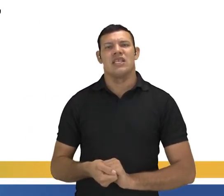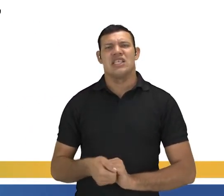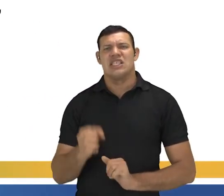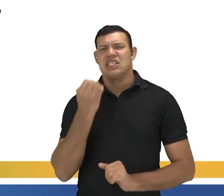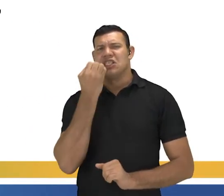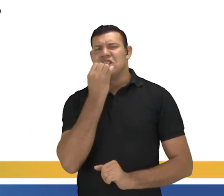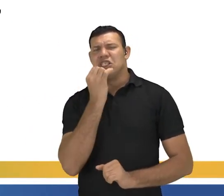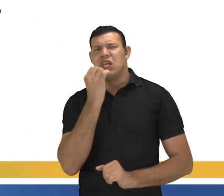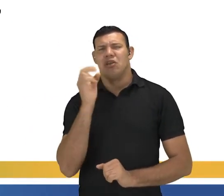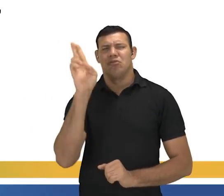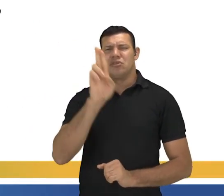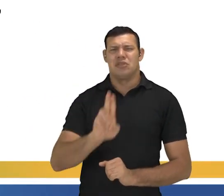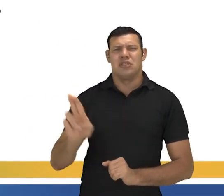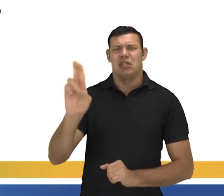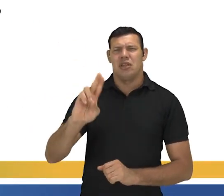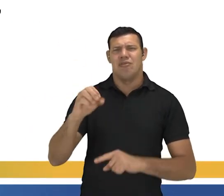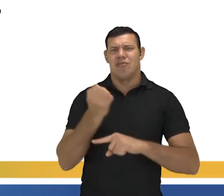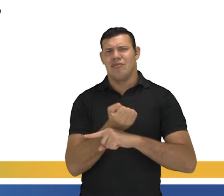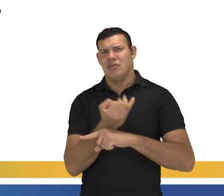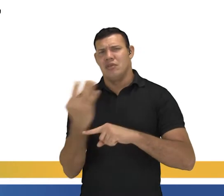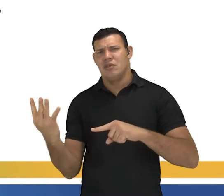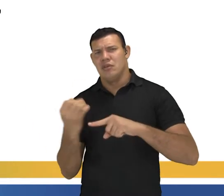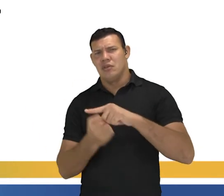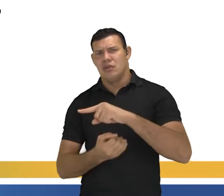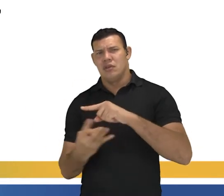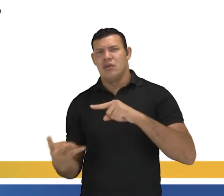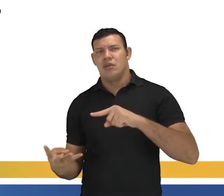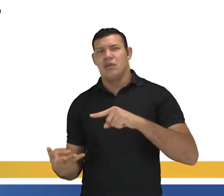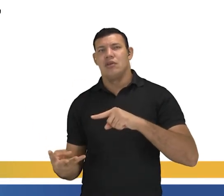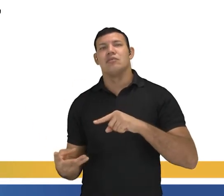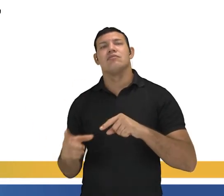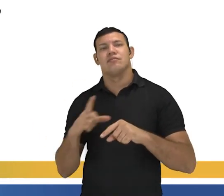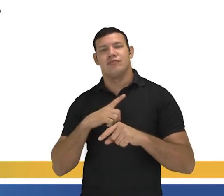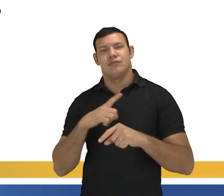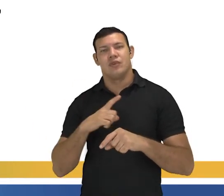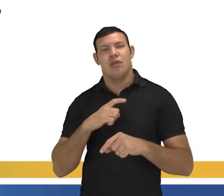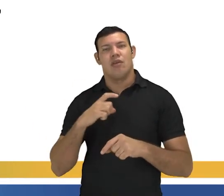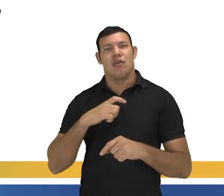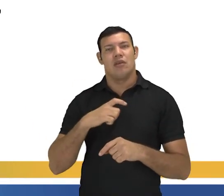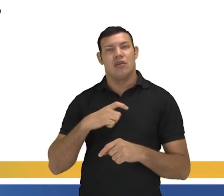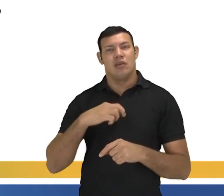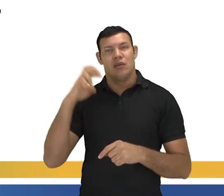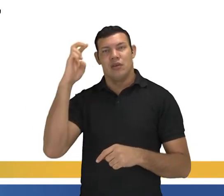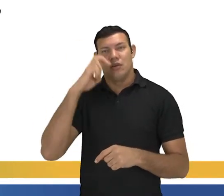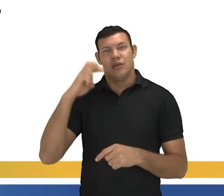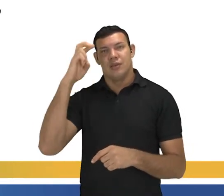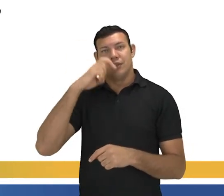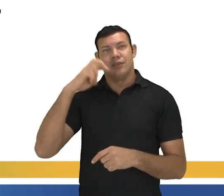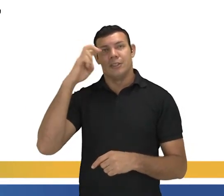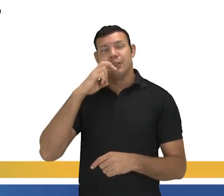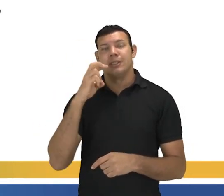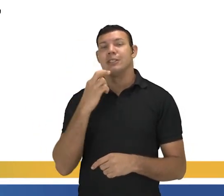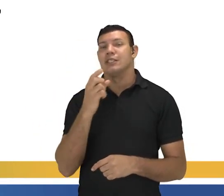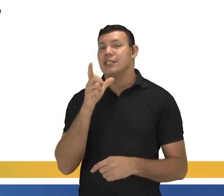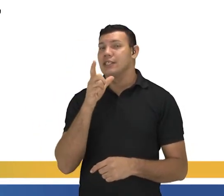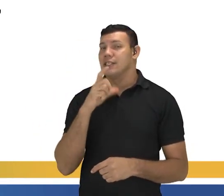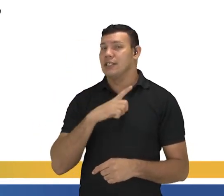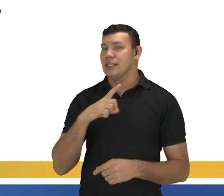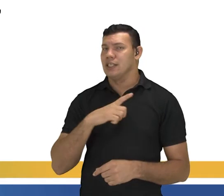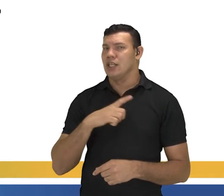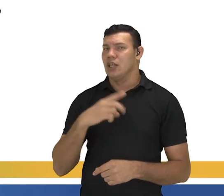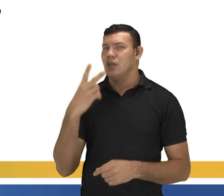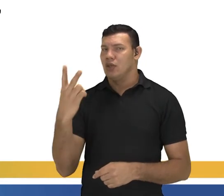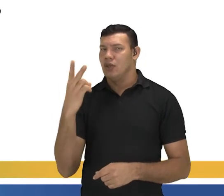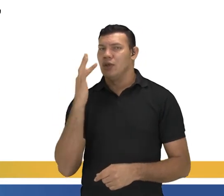não utilizar essa soma de fração, tem aqui duas observações para vocês. Primeiro, se vocês tiverem apenas dois